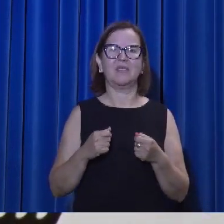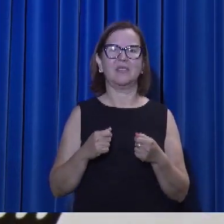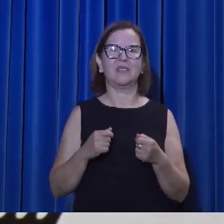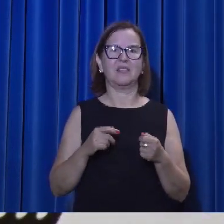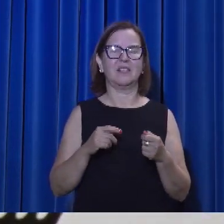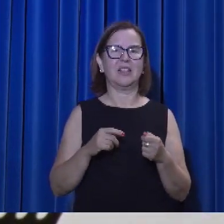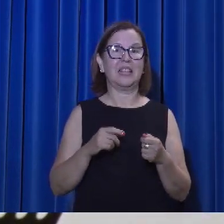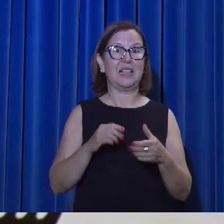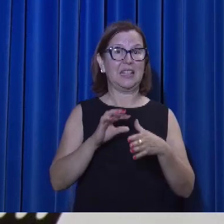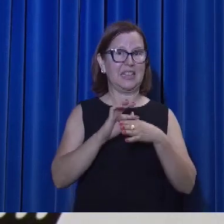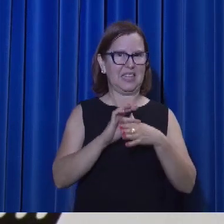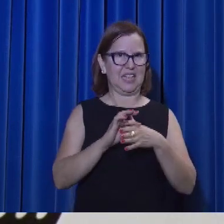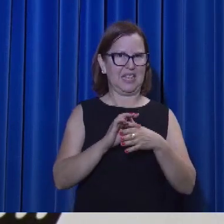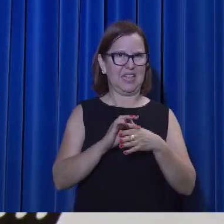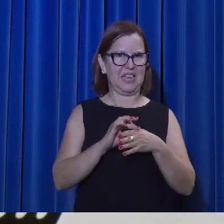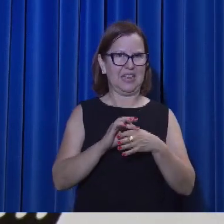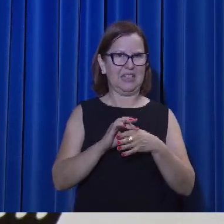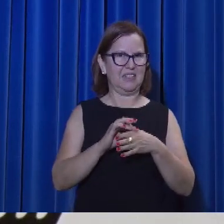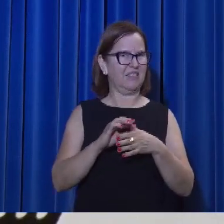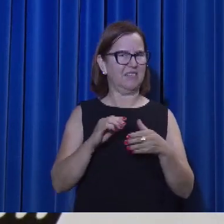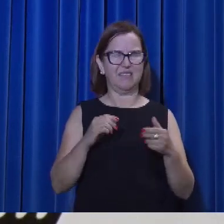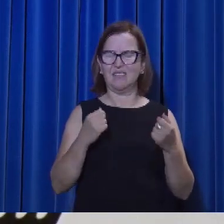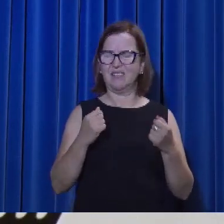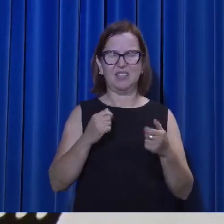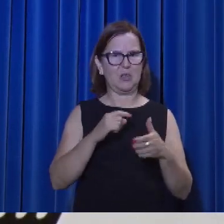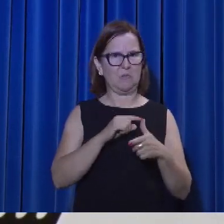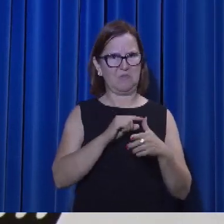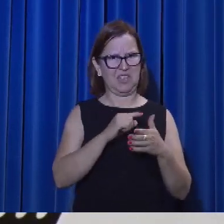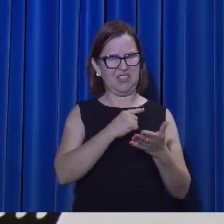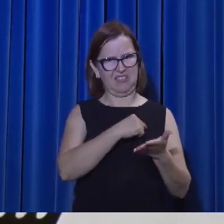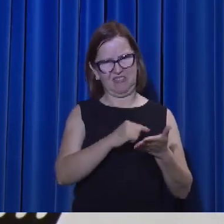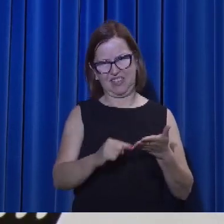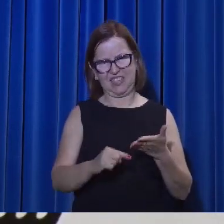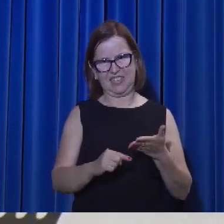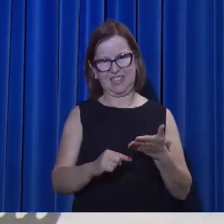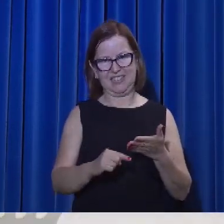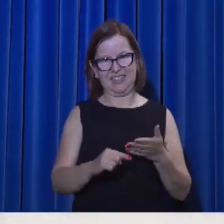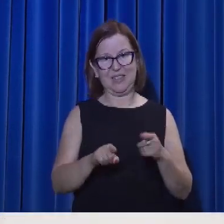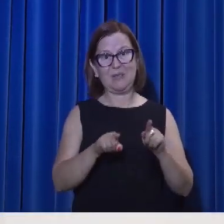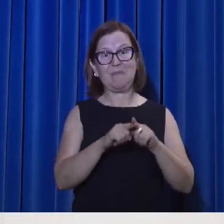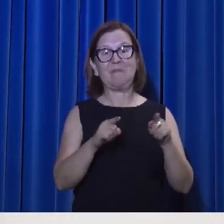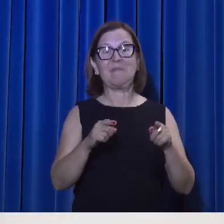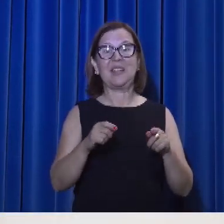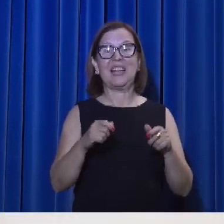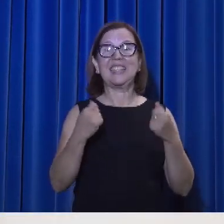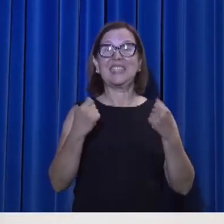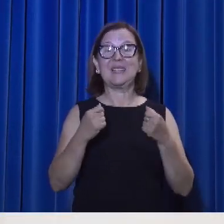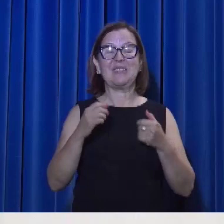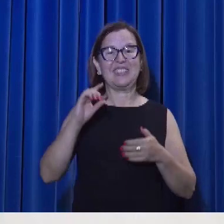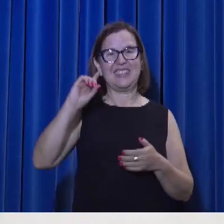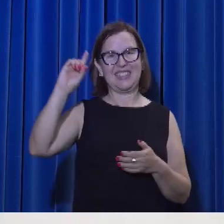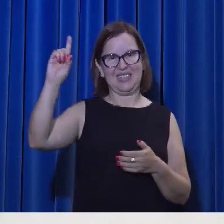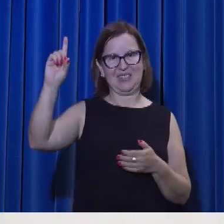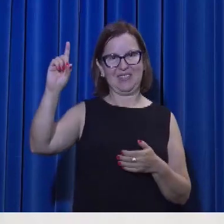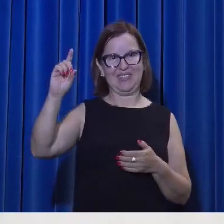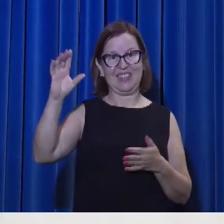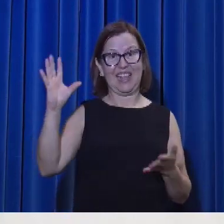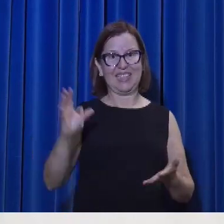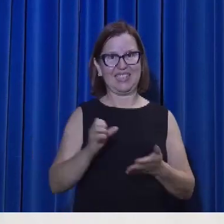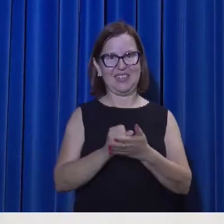de Deus. A salvação, meus irmãos, é uma obra soberana de